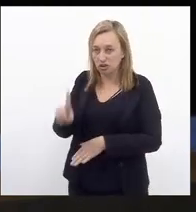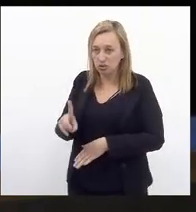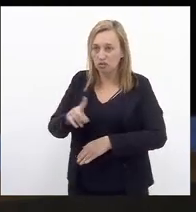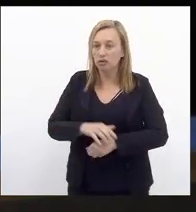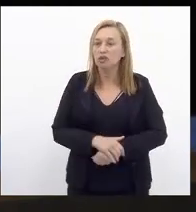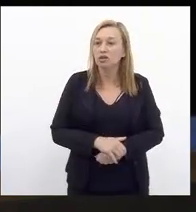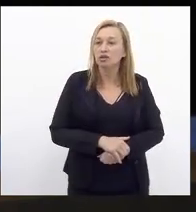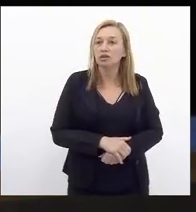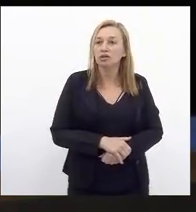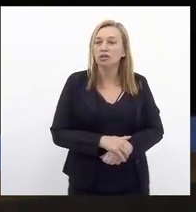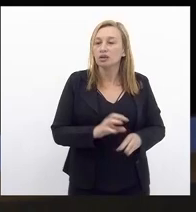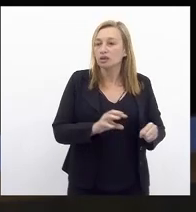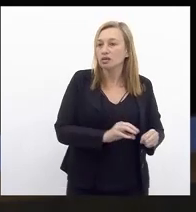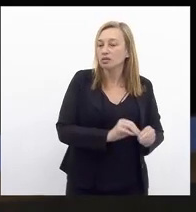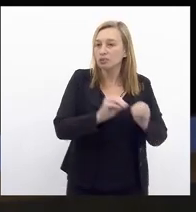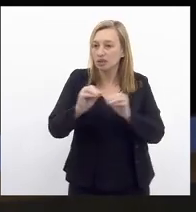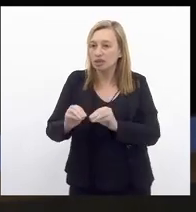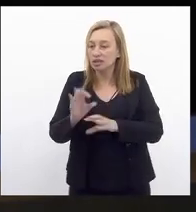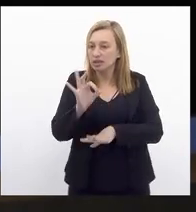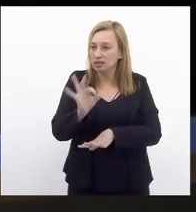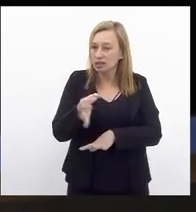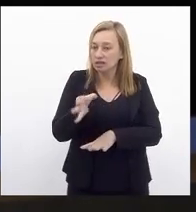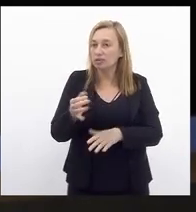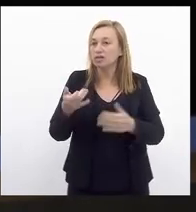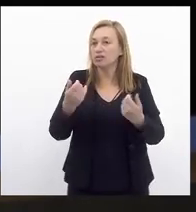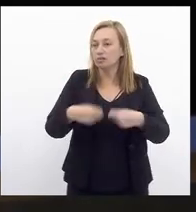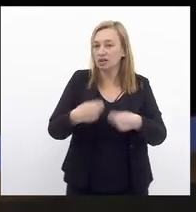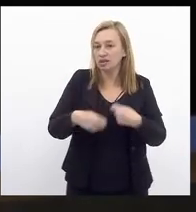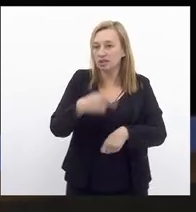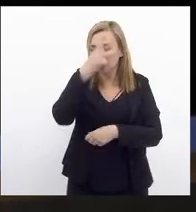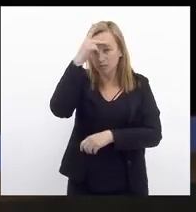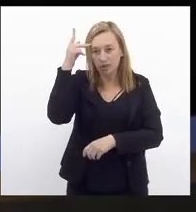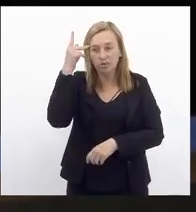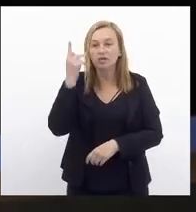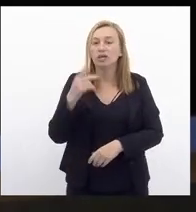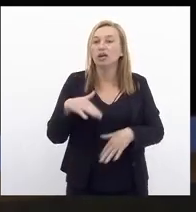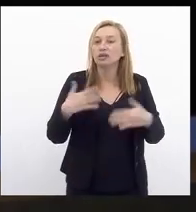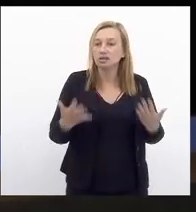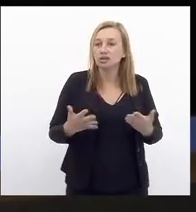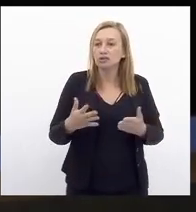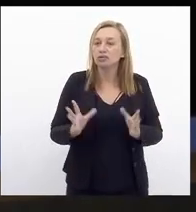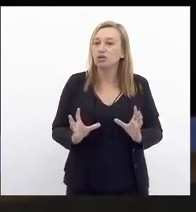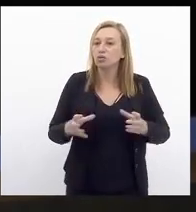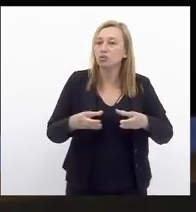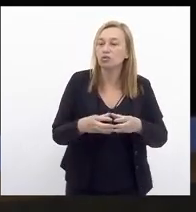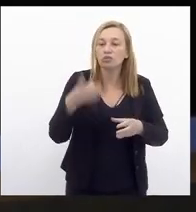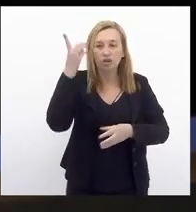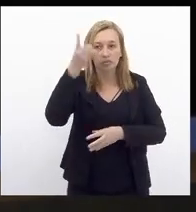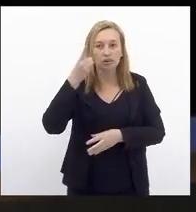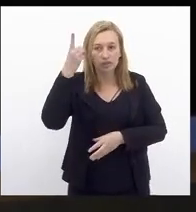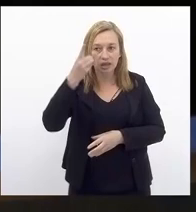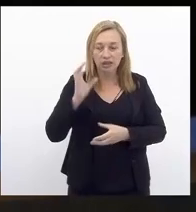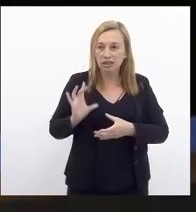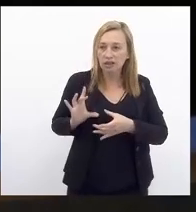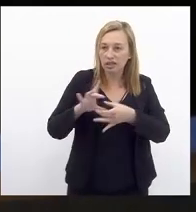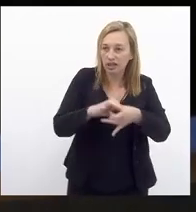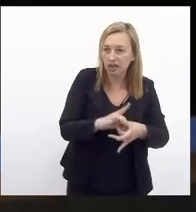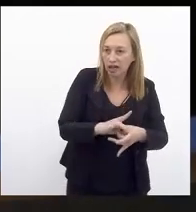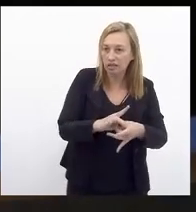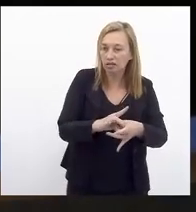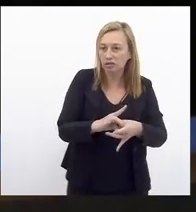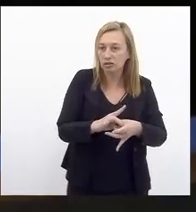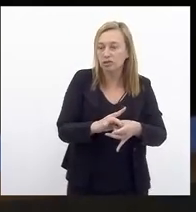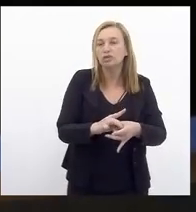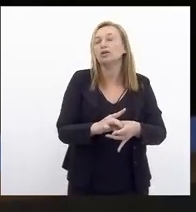Fluminense que seja repassado para quem efetivamente precisa Então a gente tem um Parlamento Fluminense integrado com o